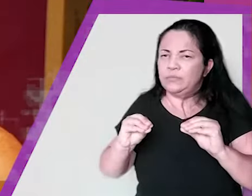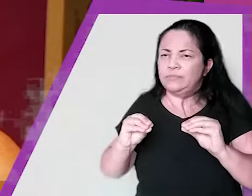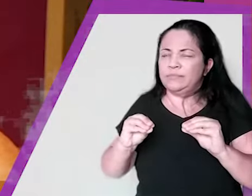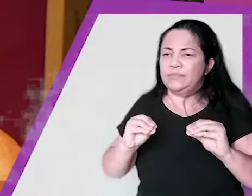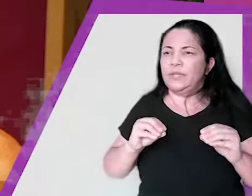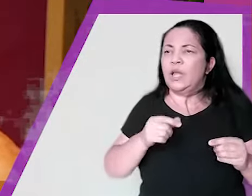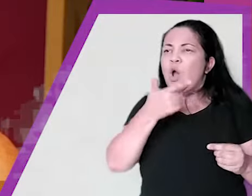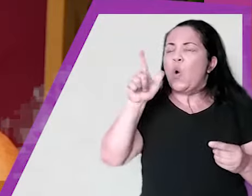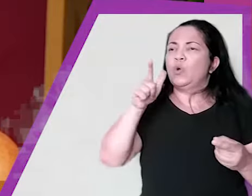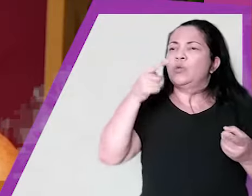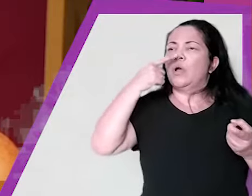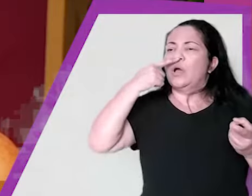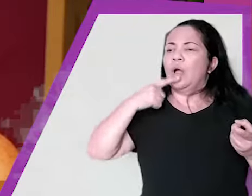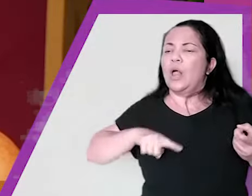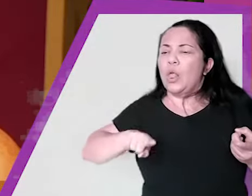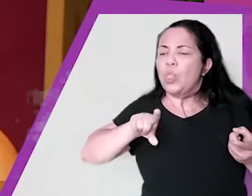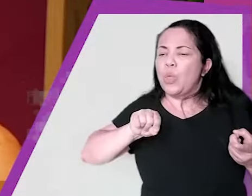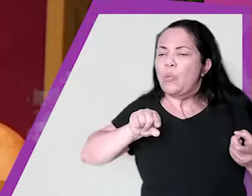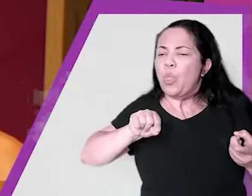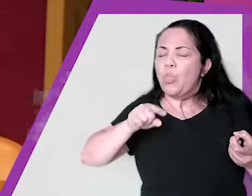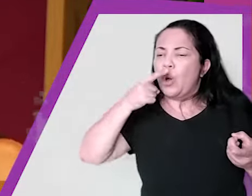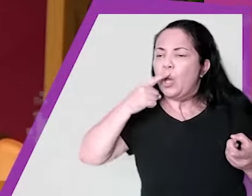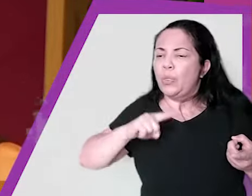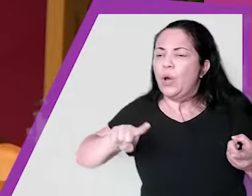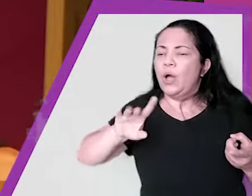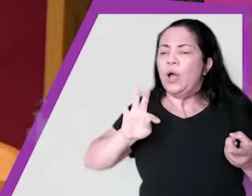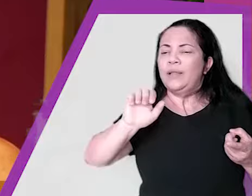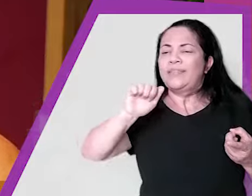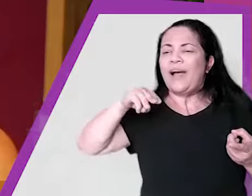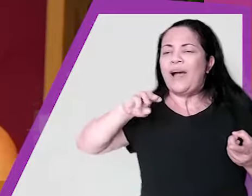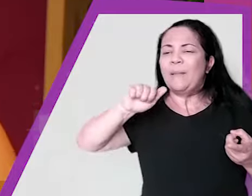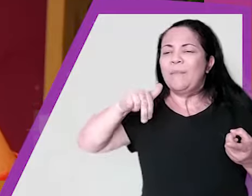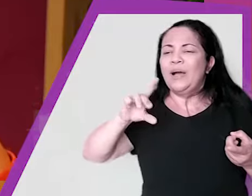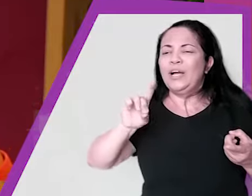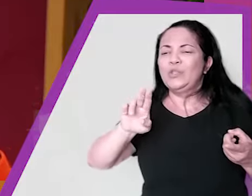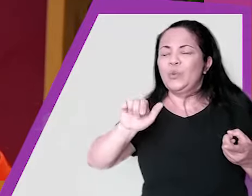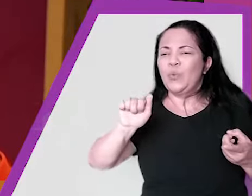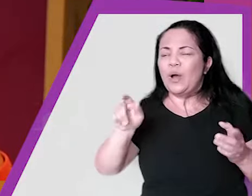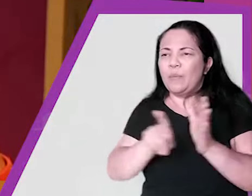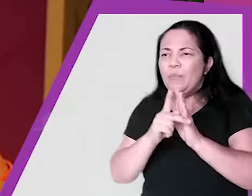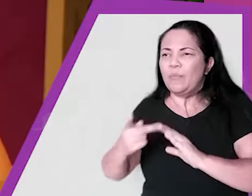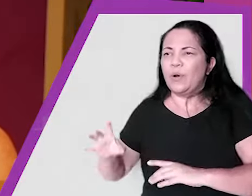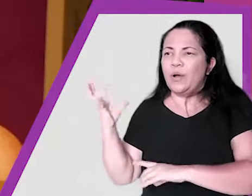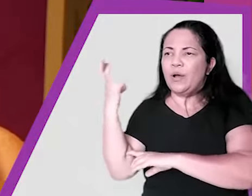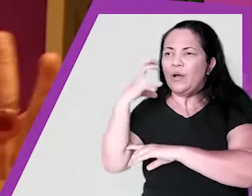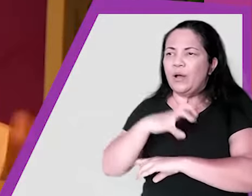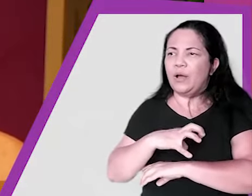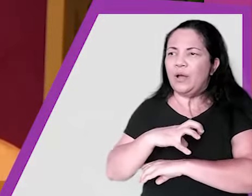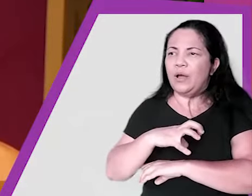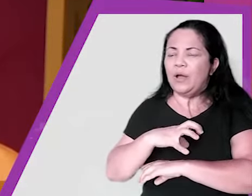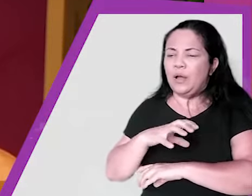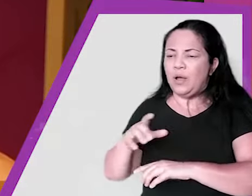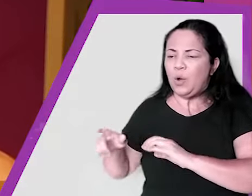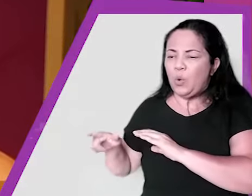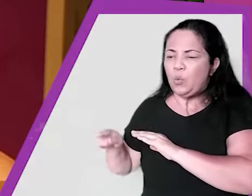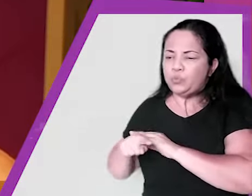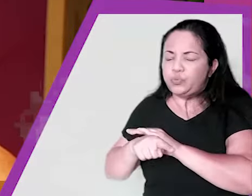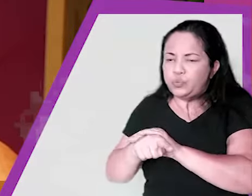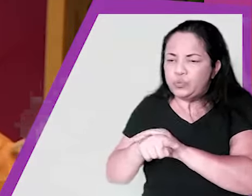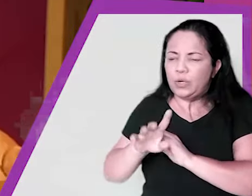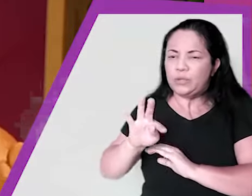onças estão muito ameaçadas. Bom, a gente pode falar tamanduá-bandeira, né, que é um bicho do